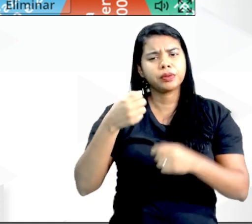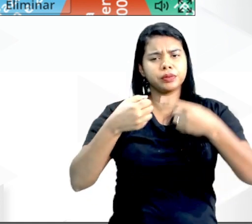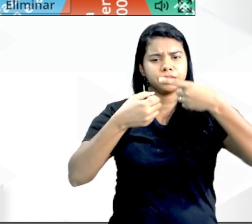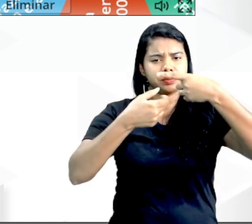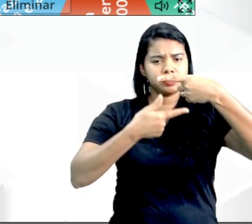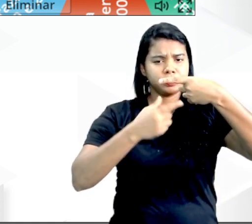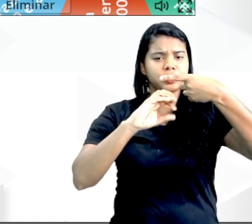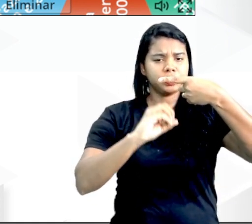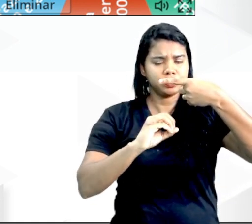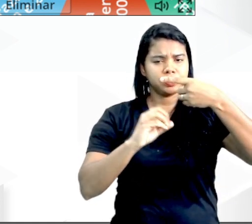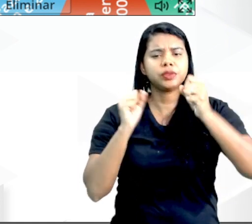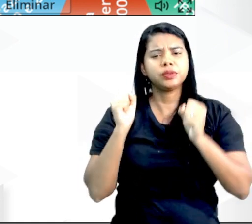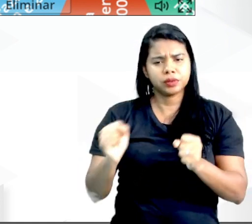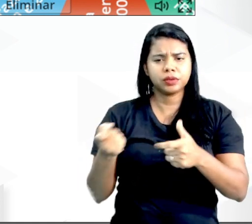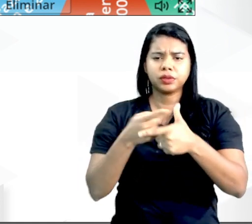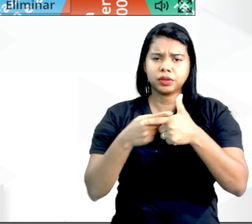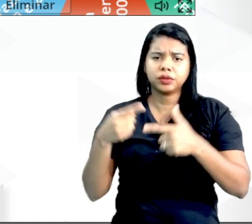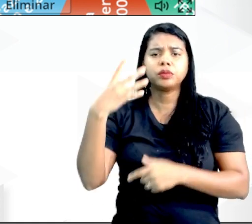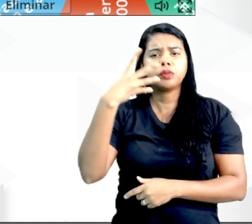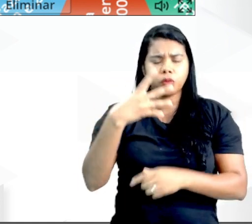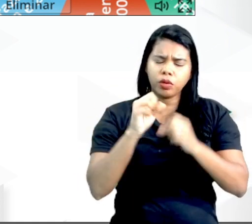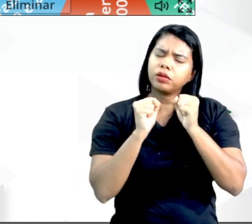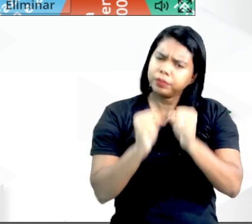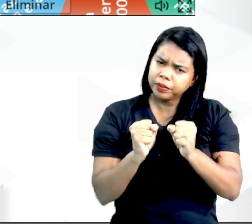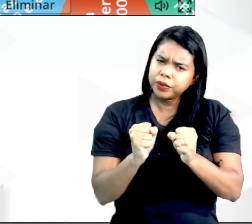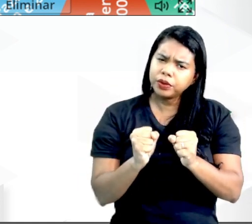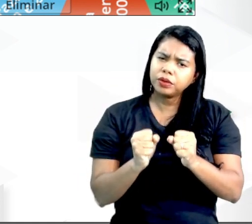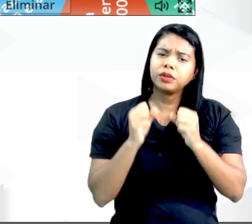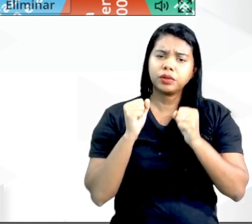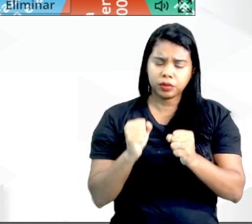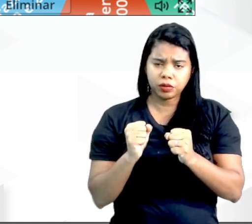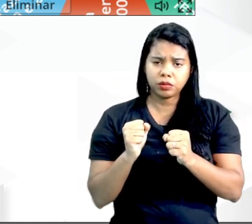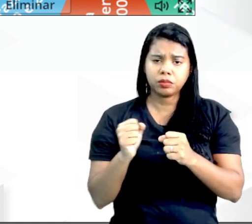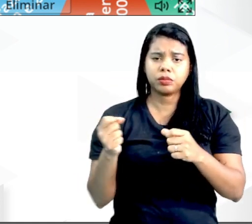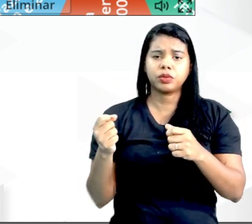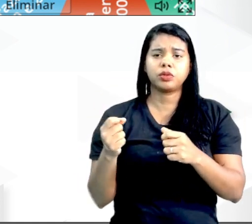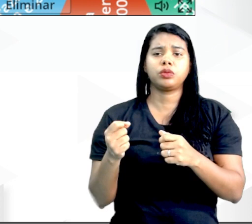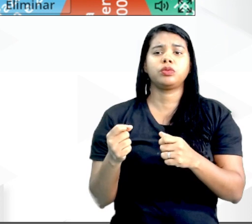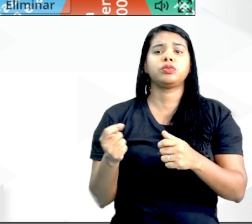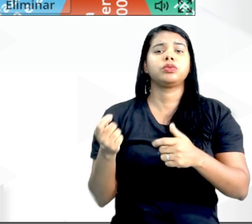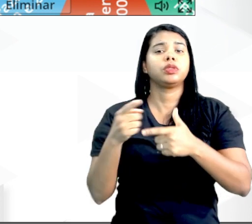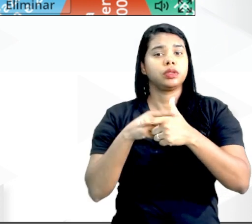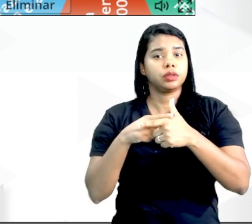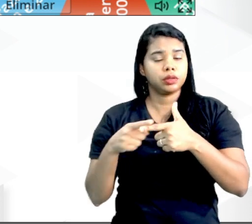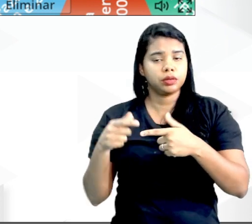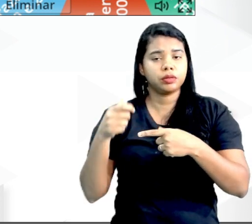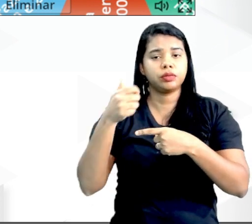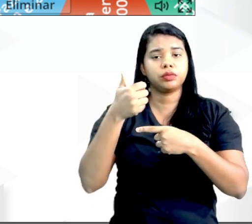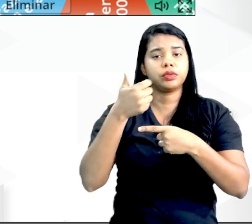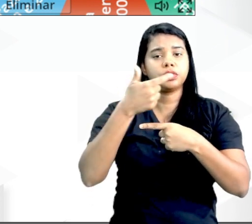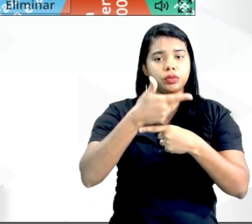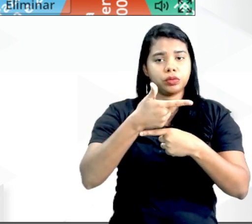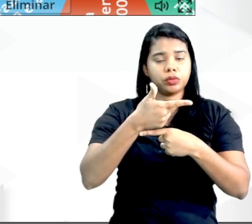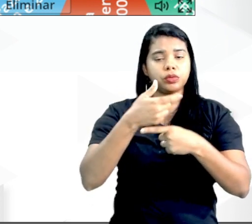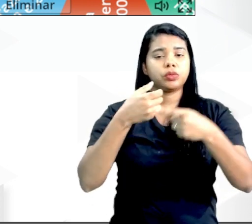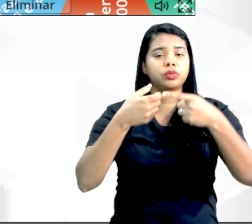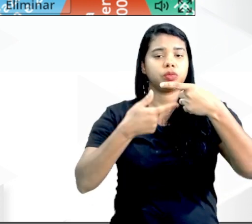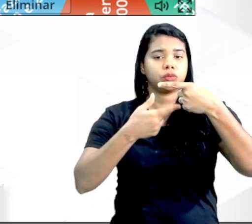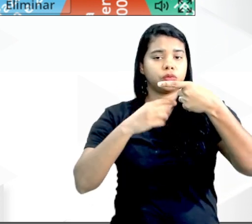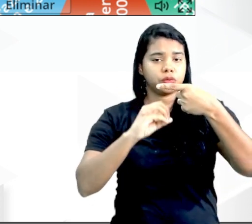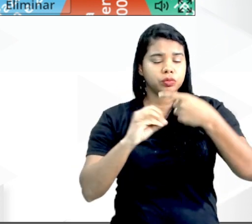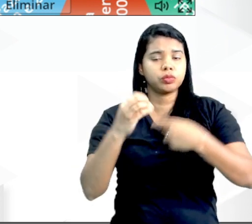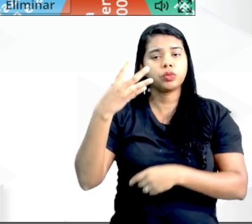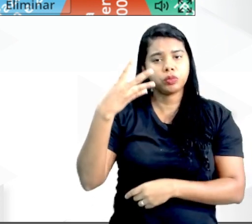ser dividido por 4? Pode, né? Então eu posso dividir tanto 12 como 20, ambos por 4, e fazendo isso,